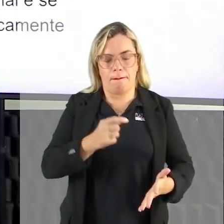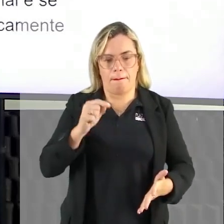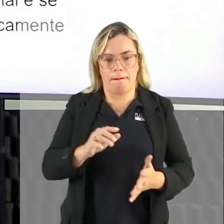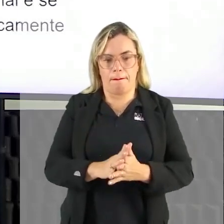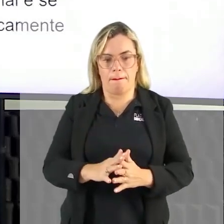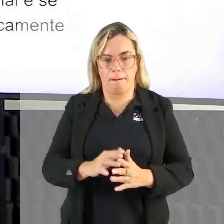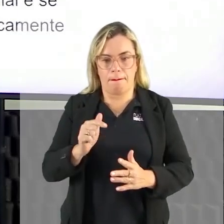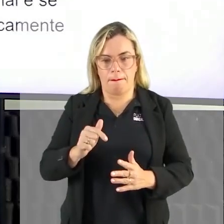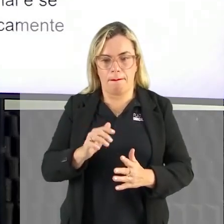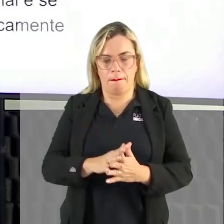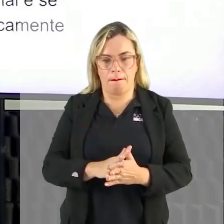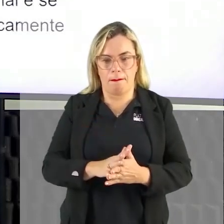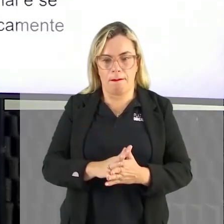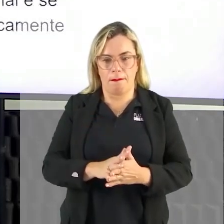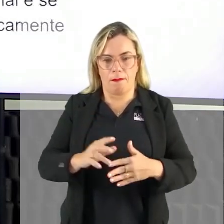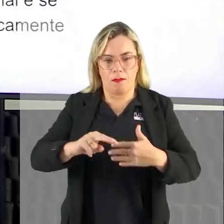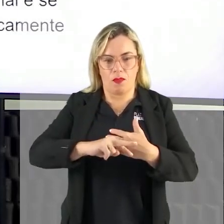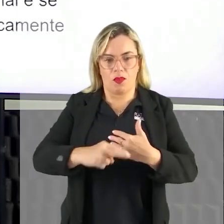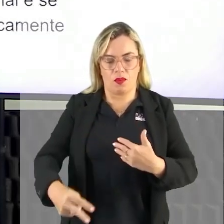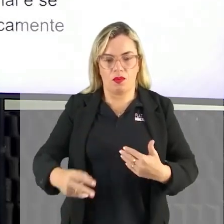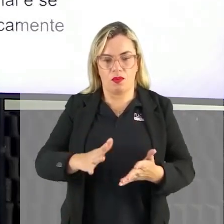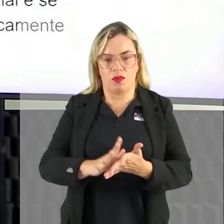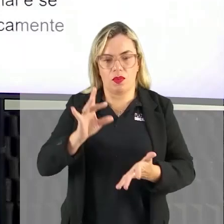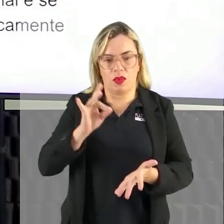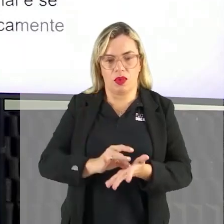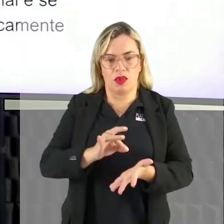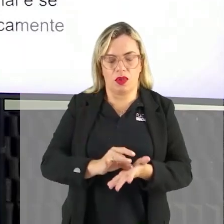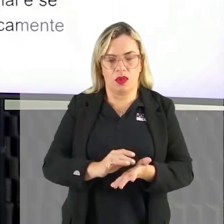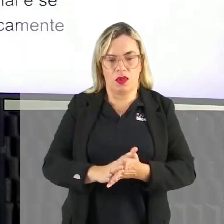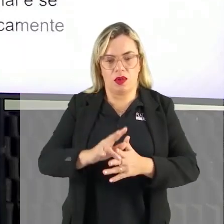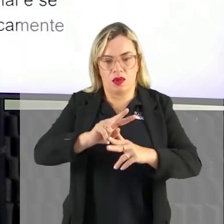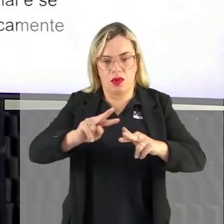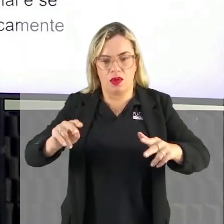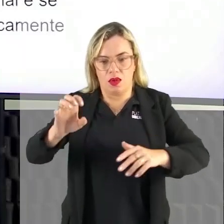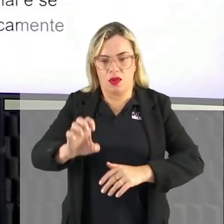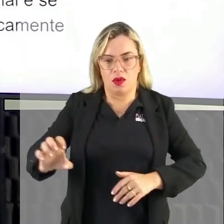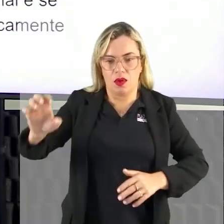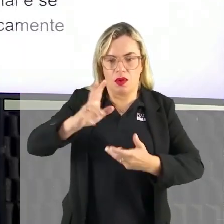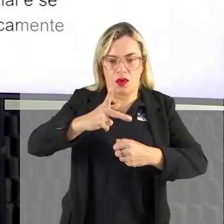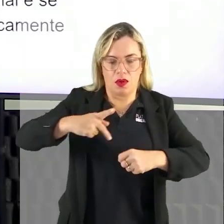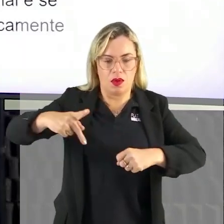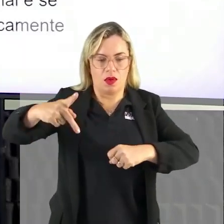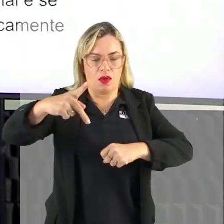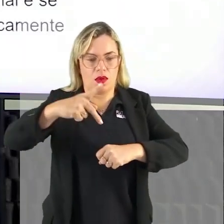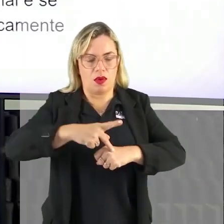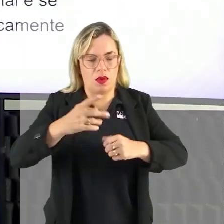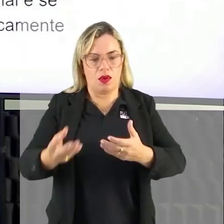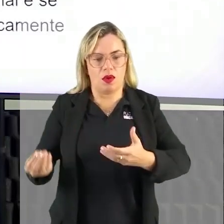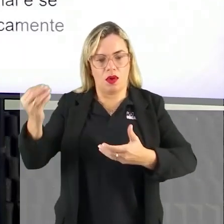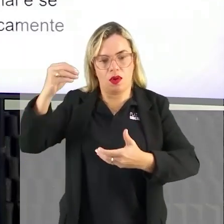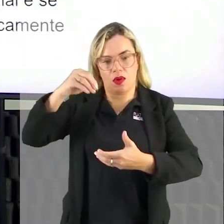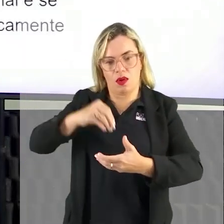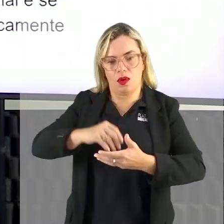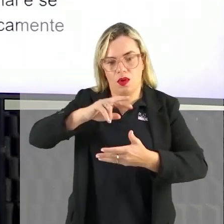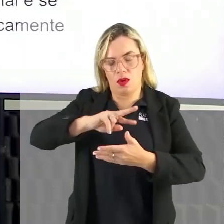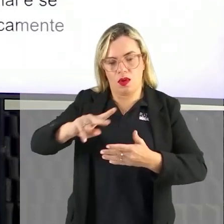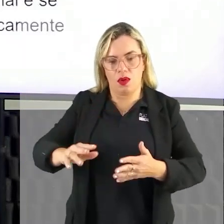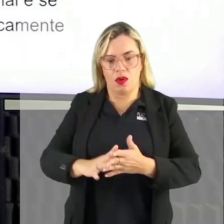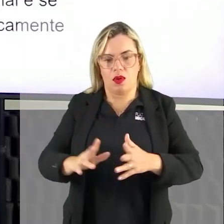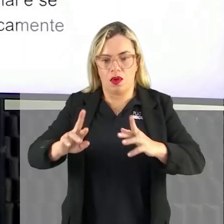real que afeta diversas regiões do país. A introdução de espécies exóticas pode ser considerada um